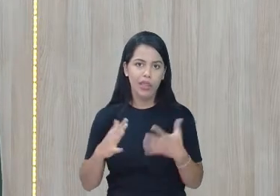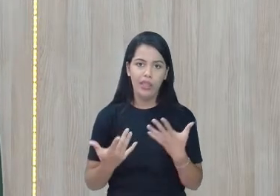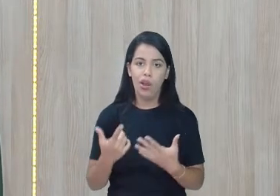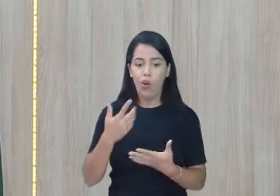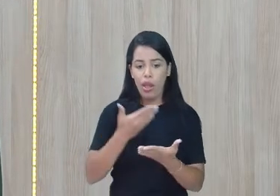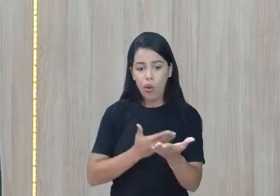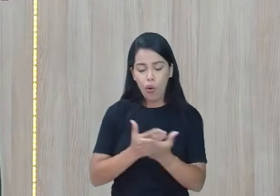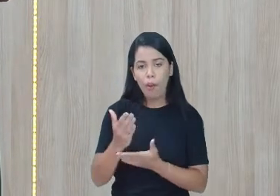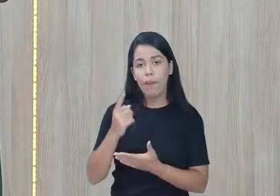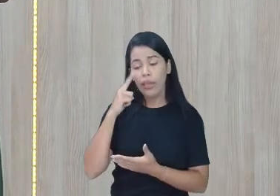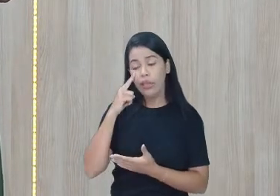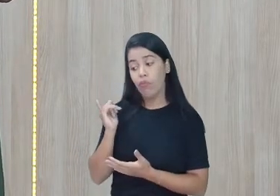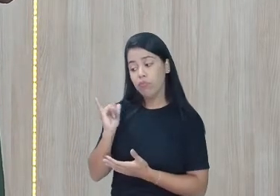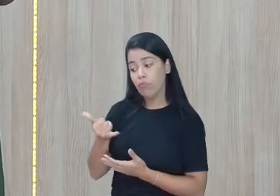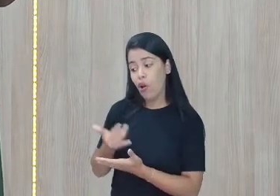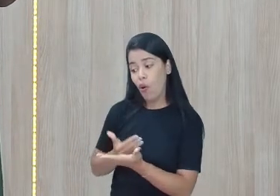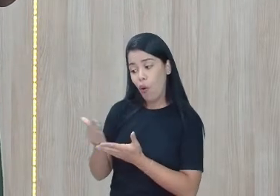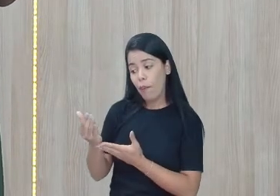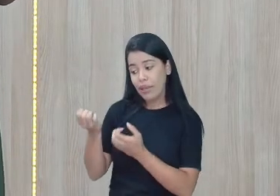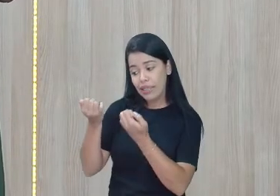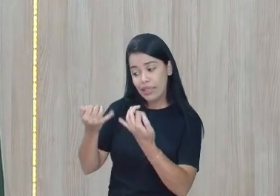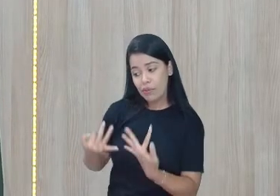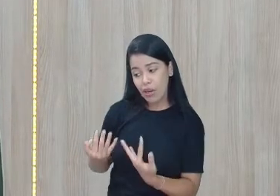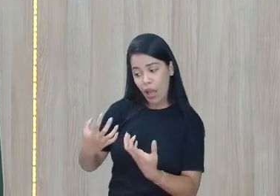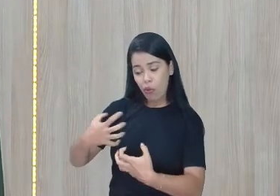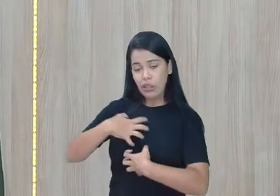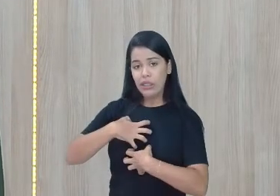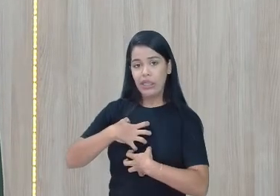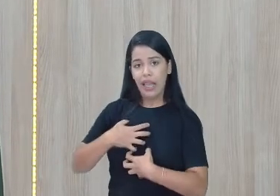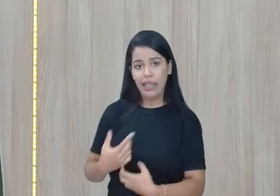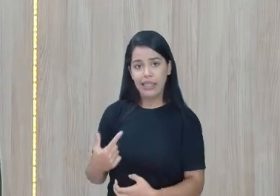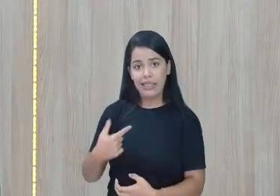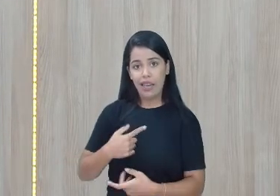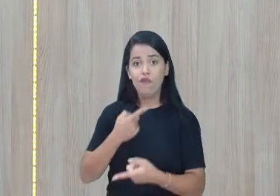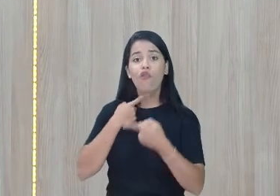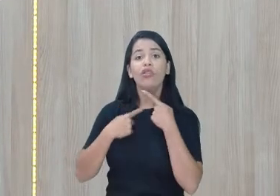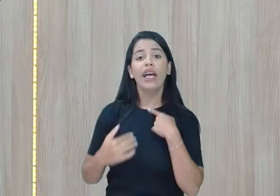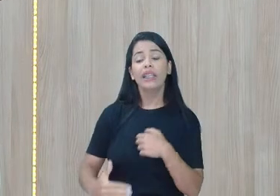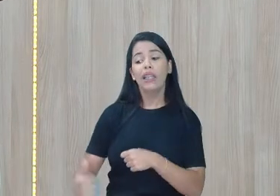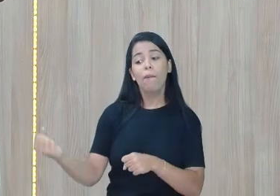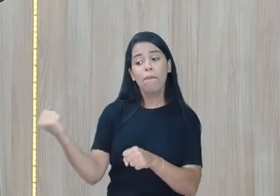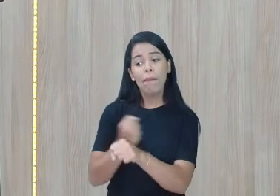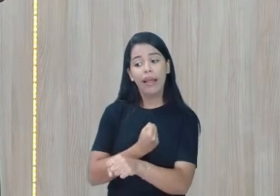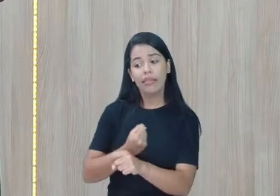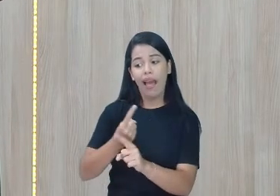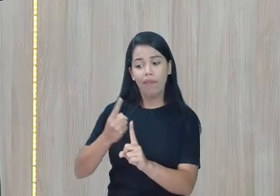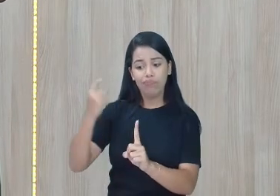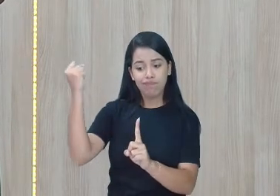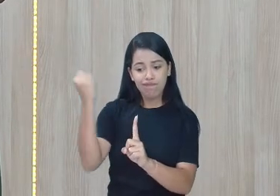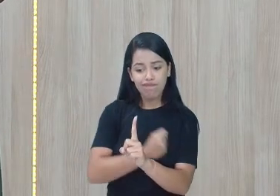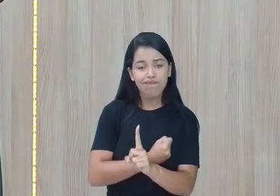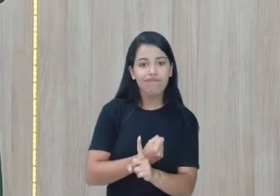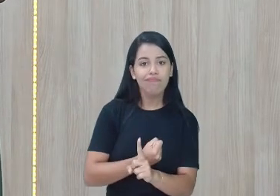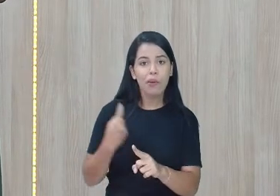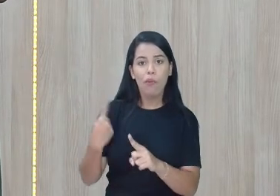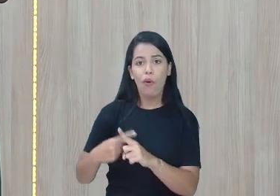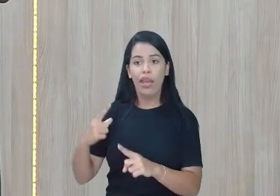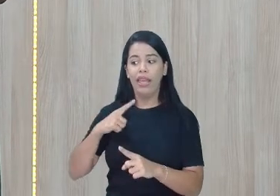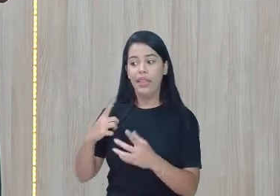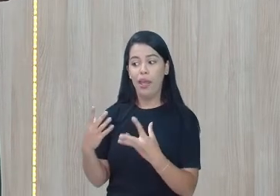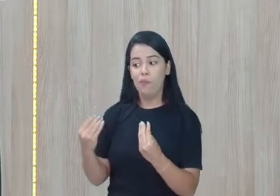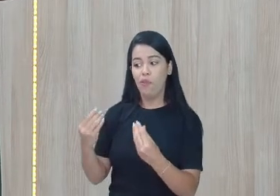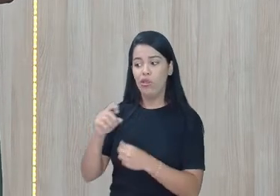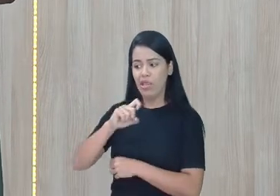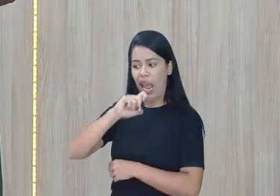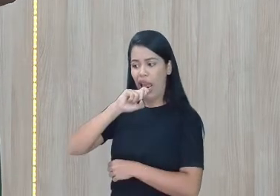Misericórdia. Ele diz que tem vontade de matar, minha gente. De tanta inveja que ele sente da outra pessoa. E engraçado é que, ao mesmo tempo, ele